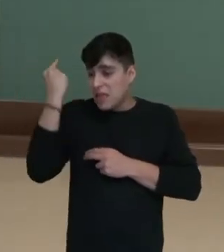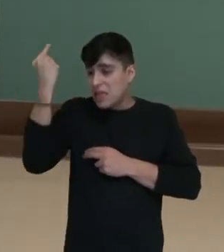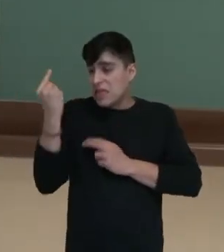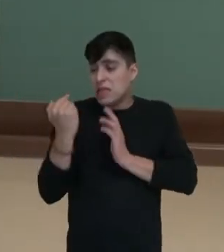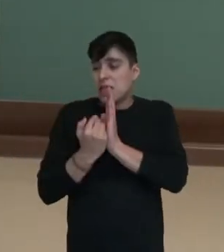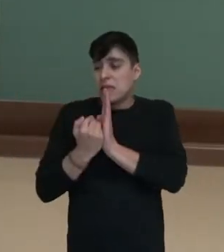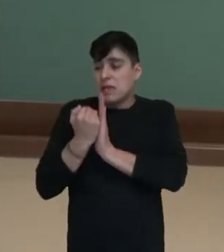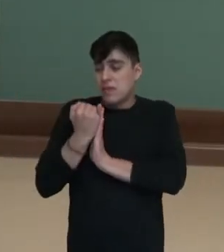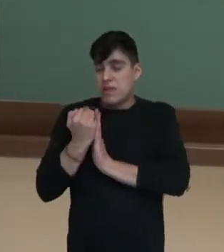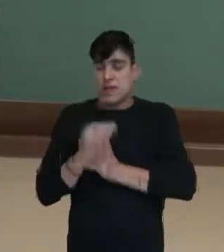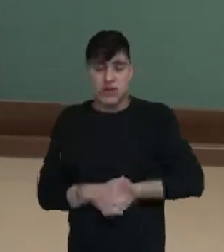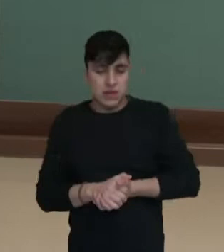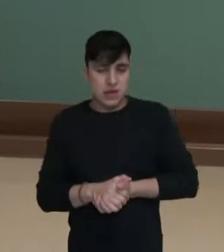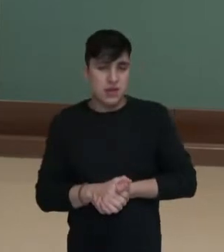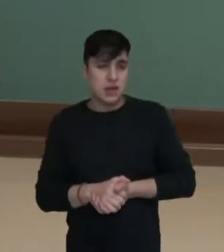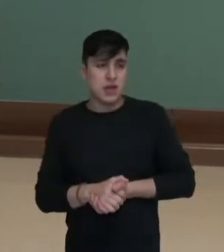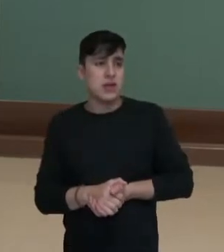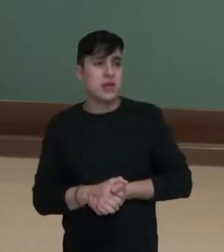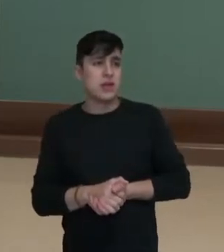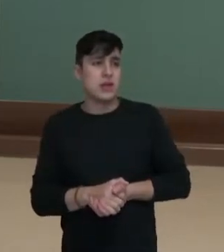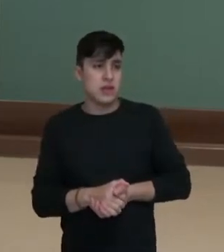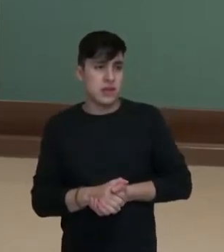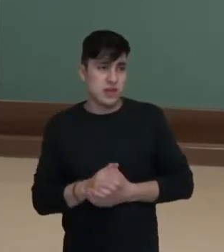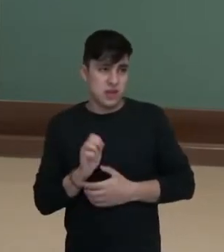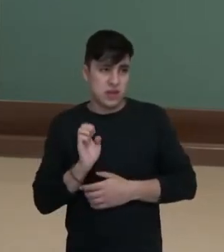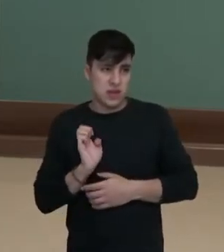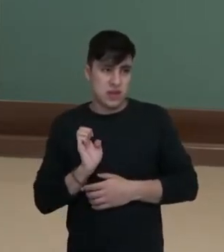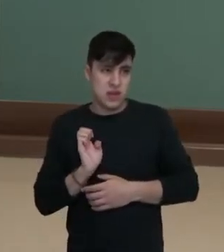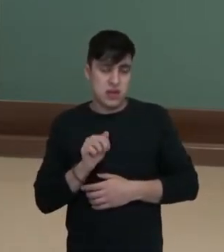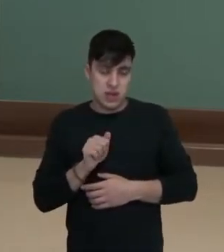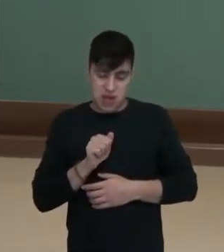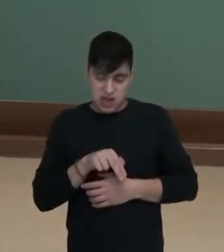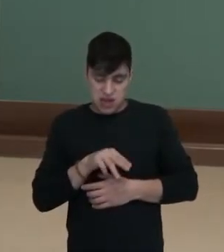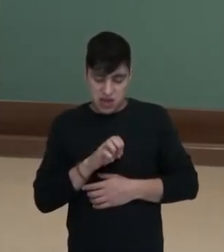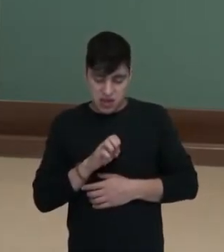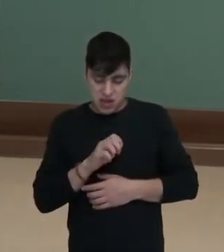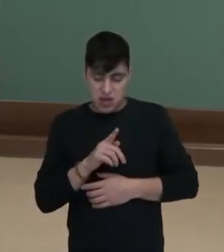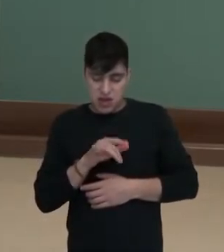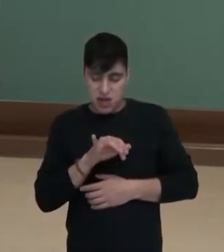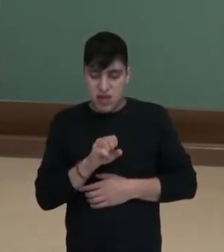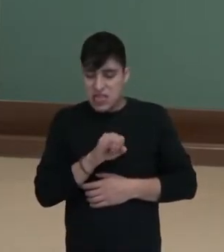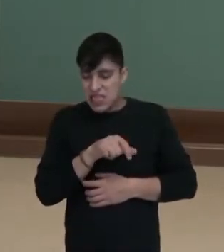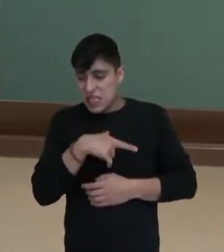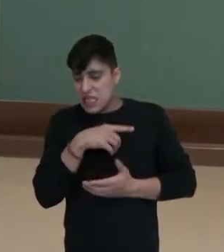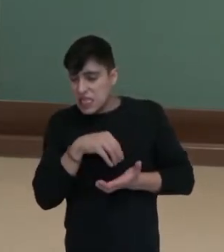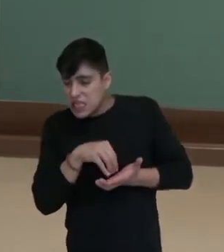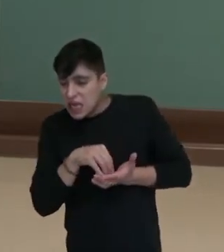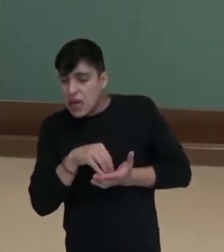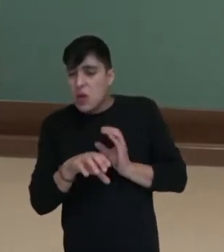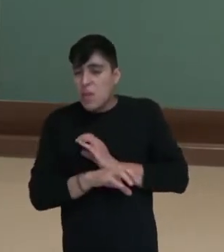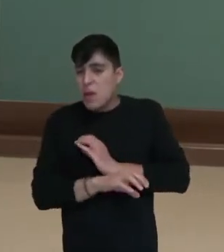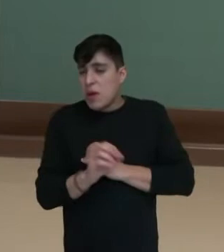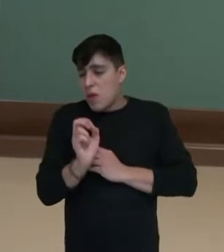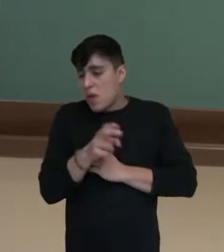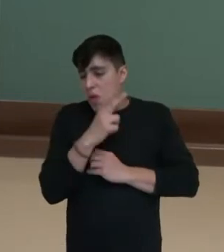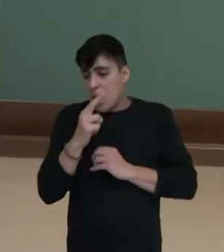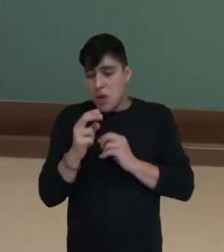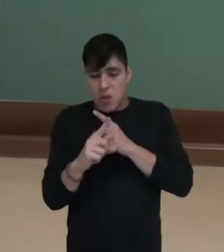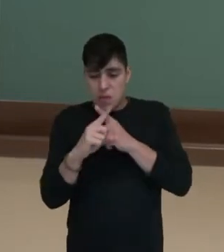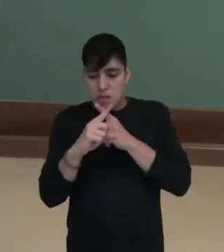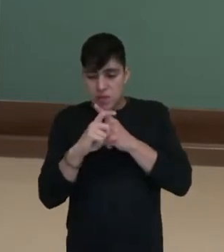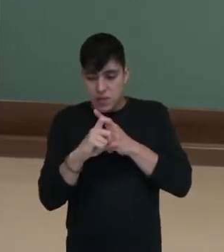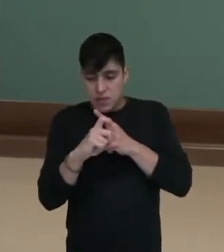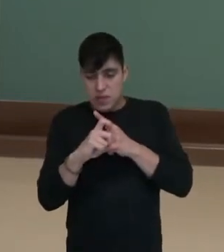tenho conjuntos adicionais. Aneuploides, onde falta ou excesso de determinado cromossomo ou um segmento do cromossomo.